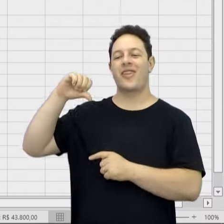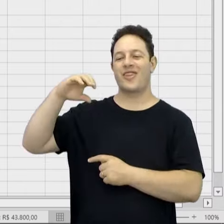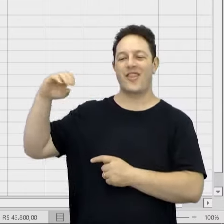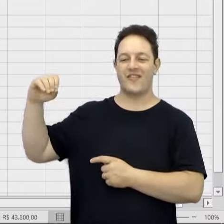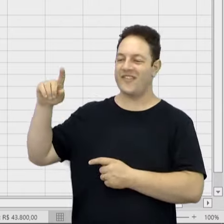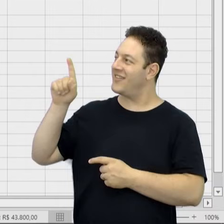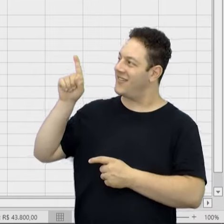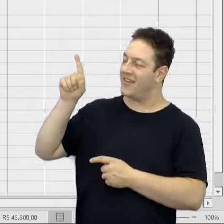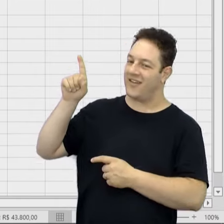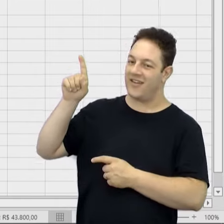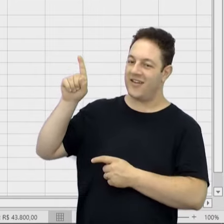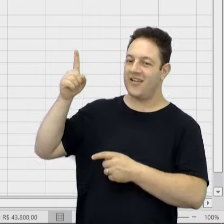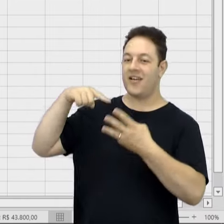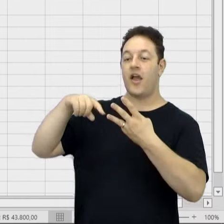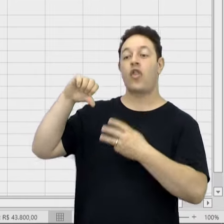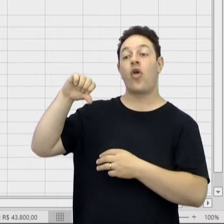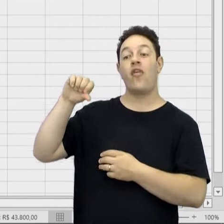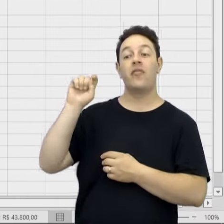10.800. 3.